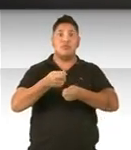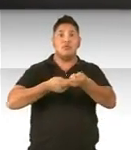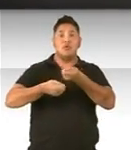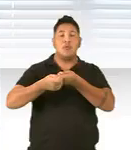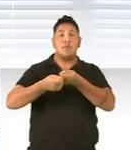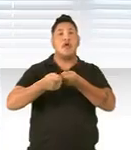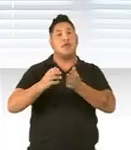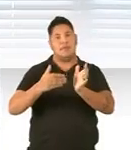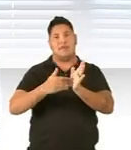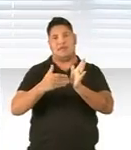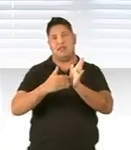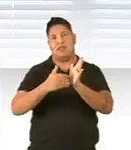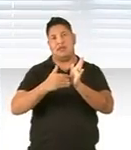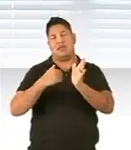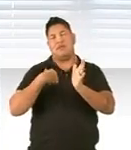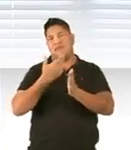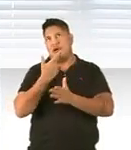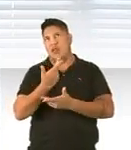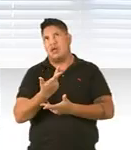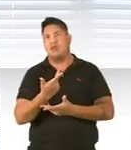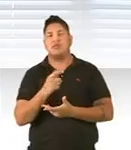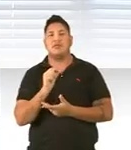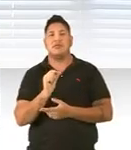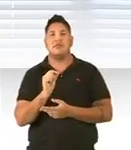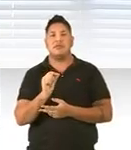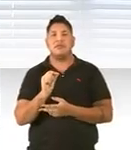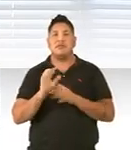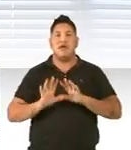de economia e, por fim, eu diria que